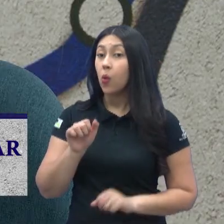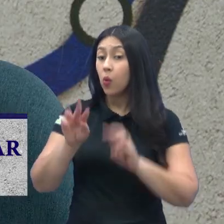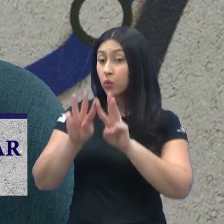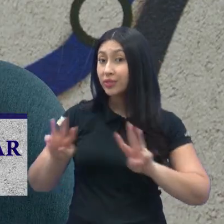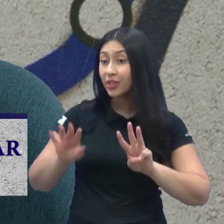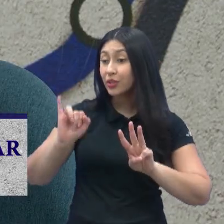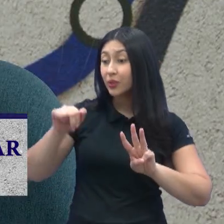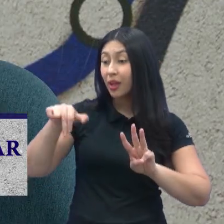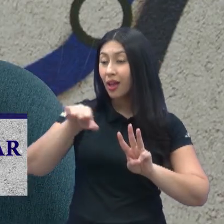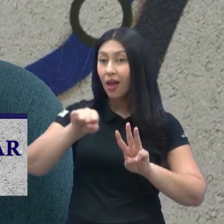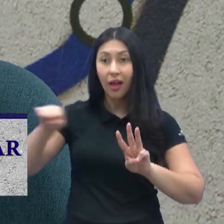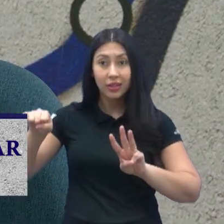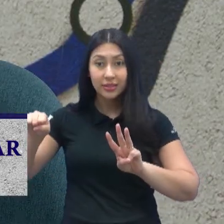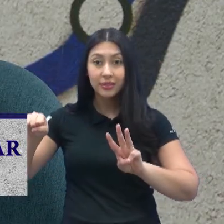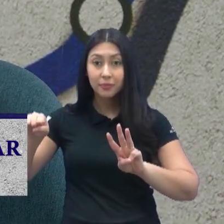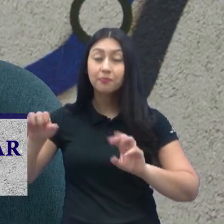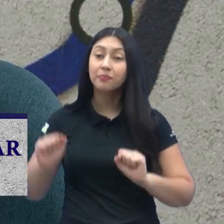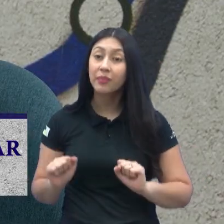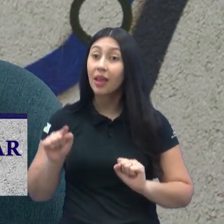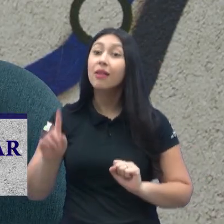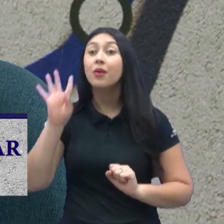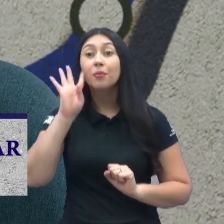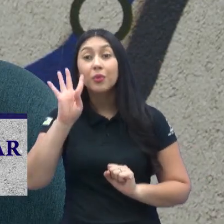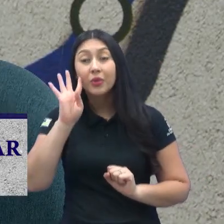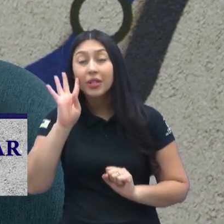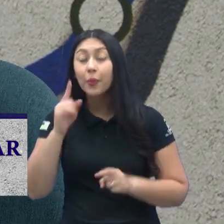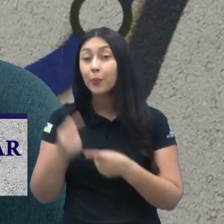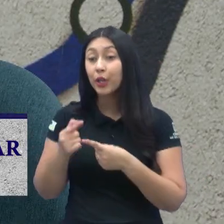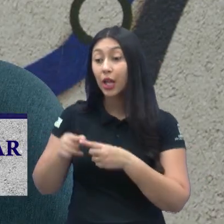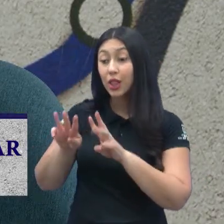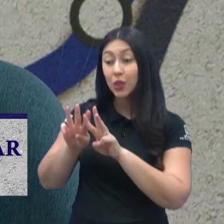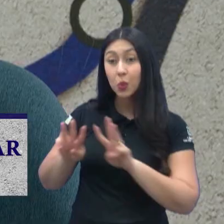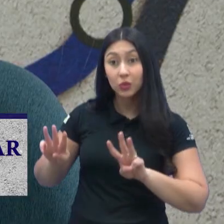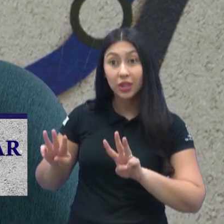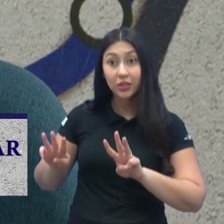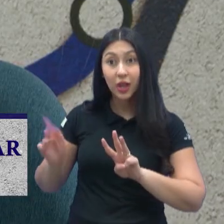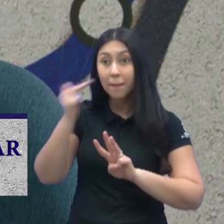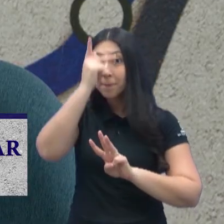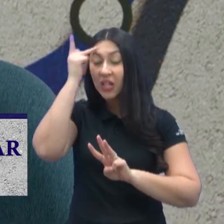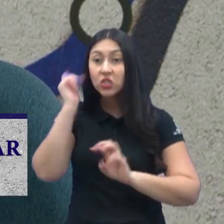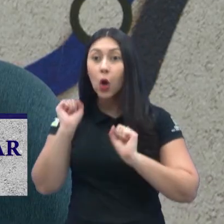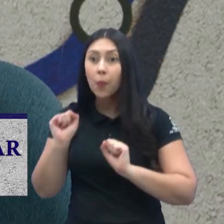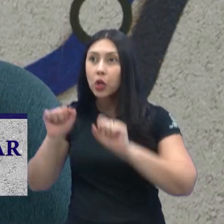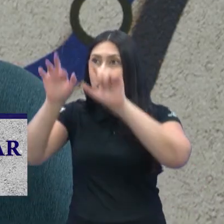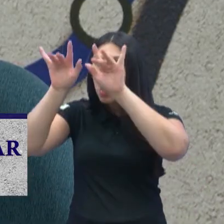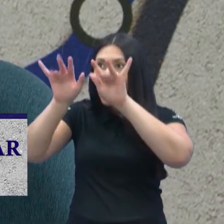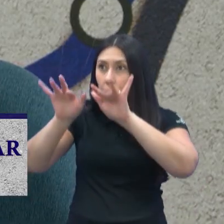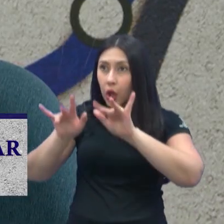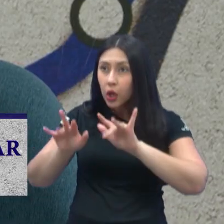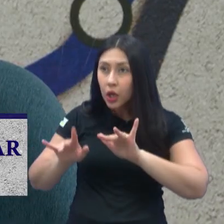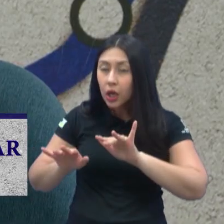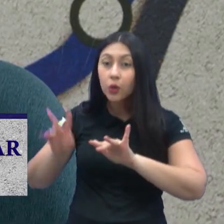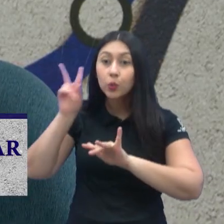INSS direto com o segurado e ele é muito legal. Nesse canal, o segurado ele consegue puxar extrato de pagamento, puxar a